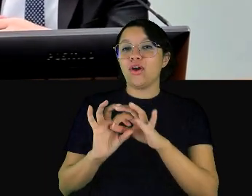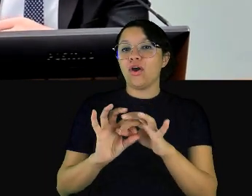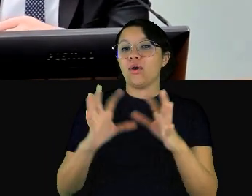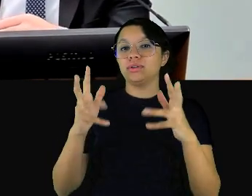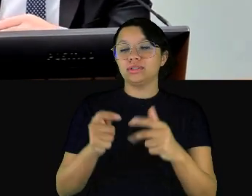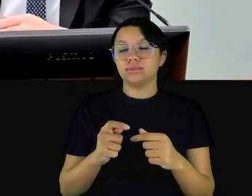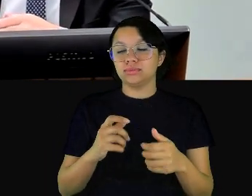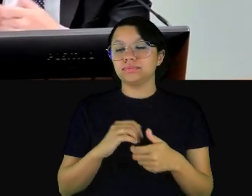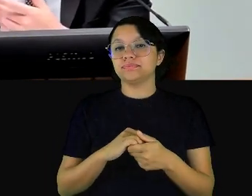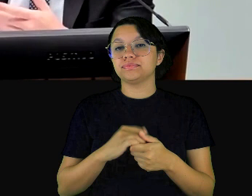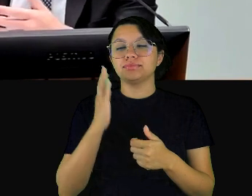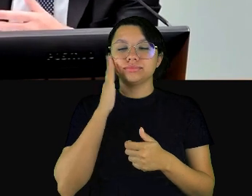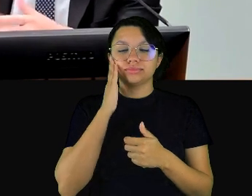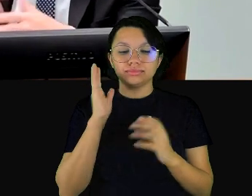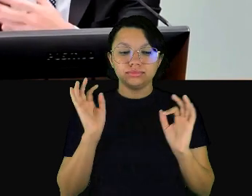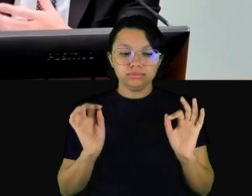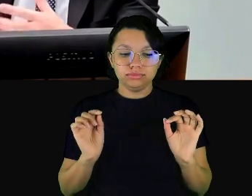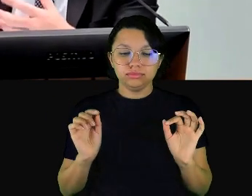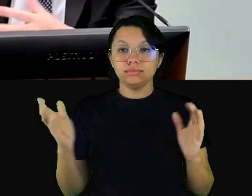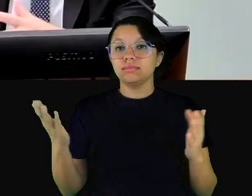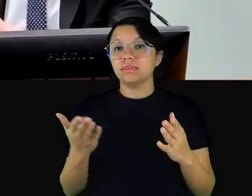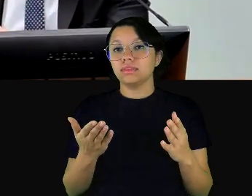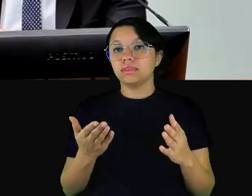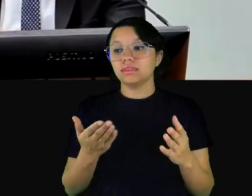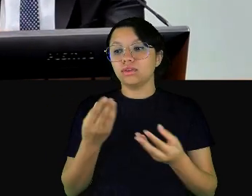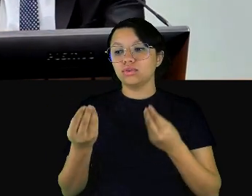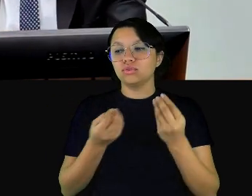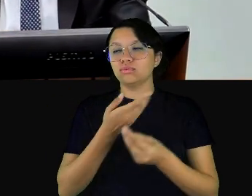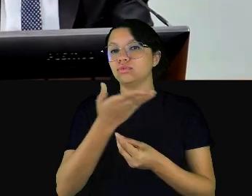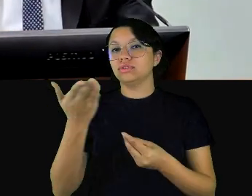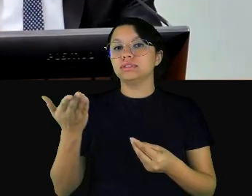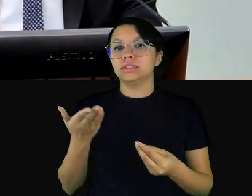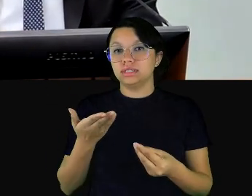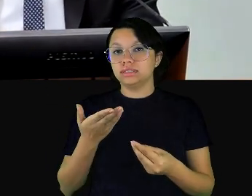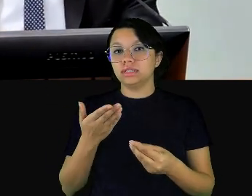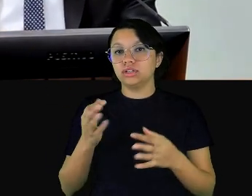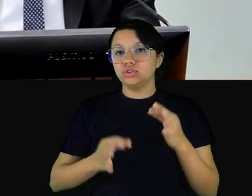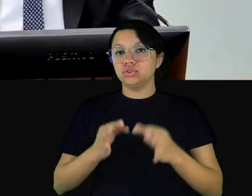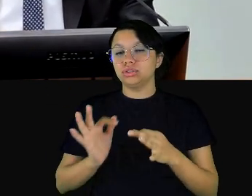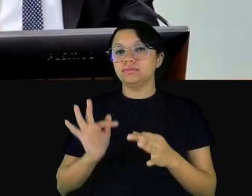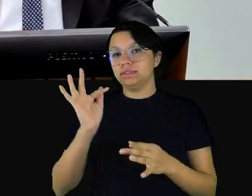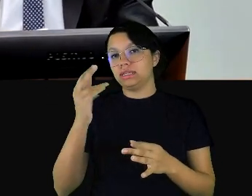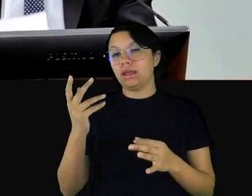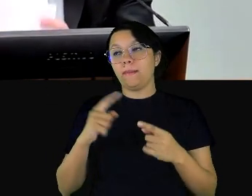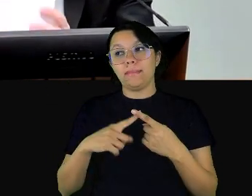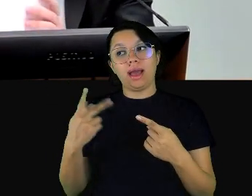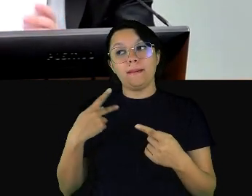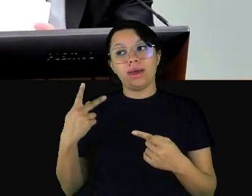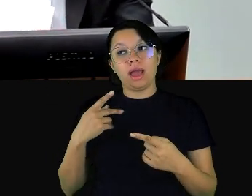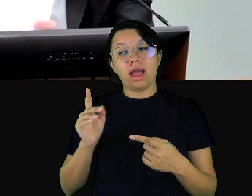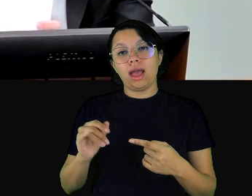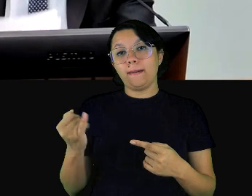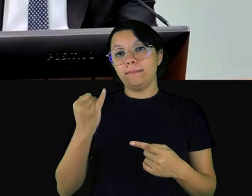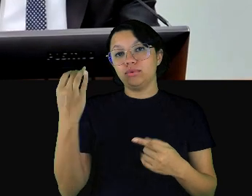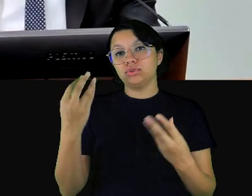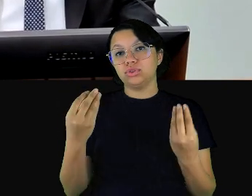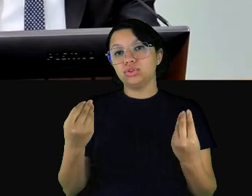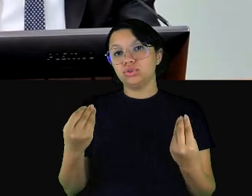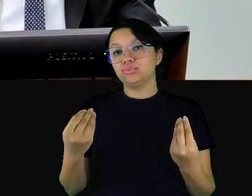inteiro, né? Eu sei que aqui, né, como vocês estão mais na Justiça Federal, mas para a gente é muito